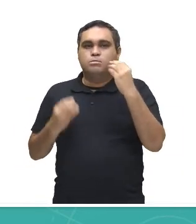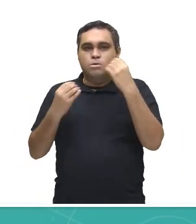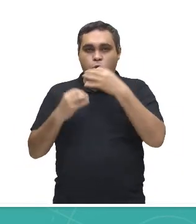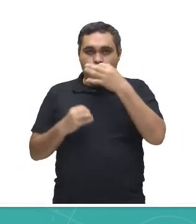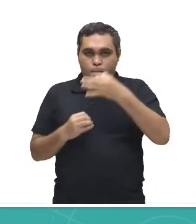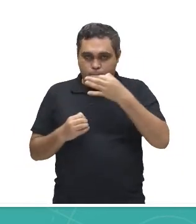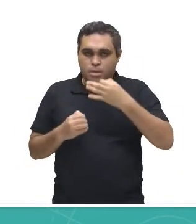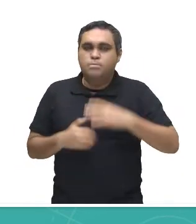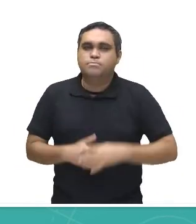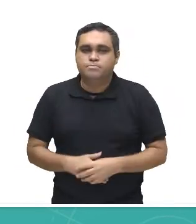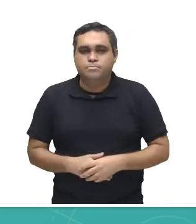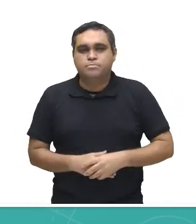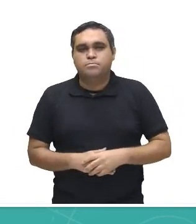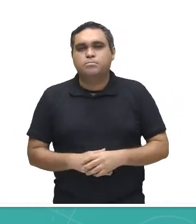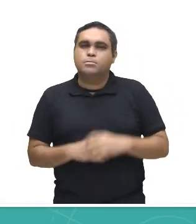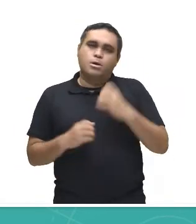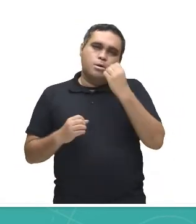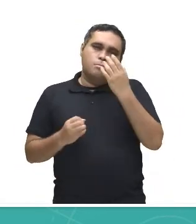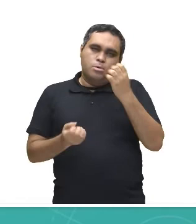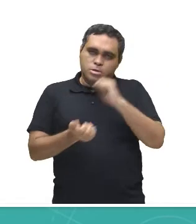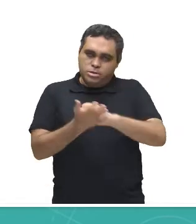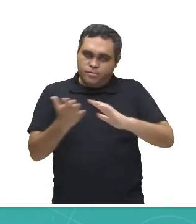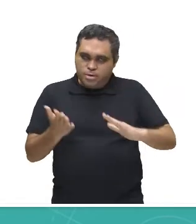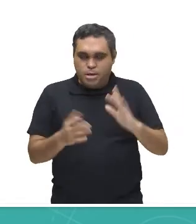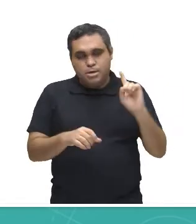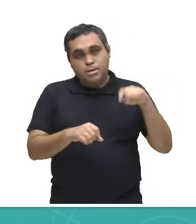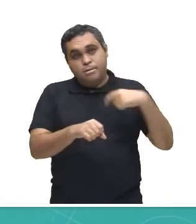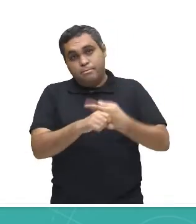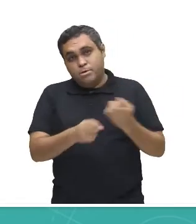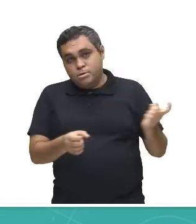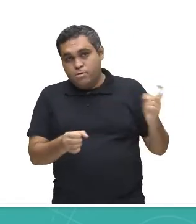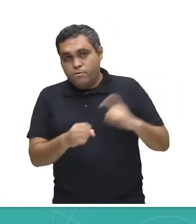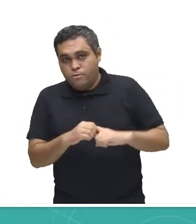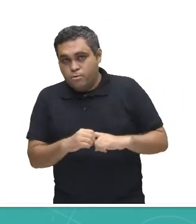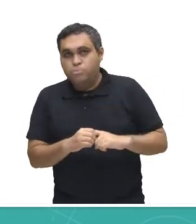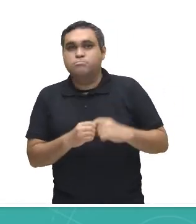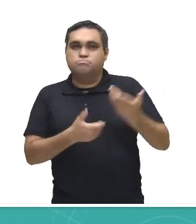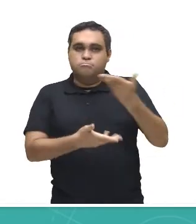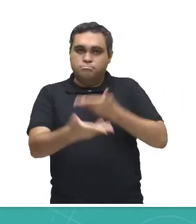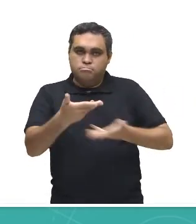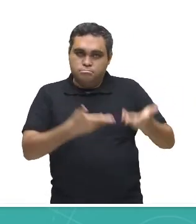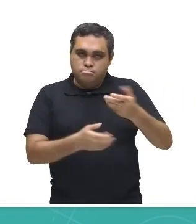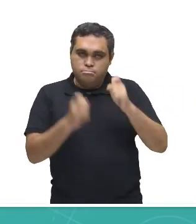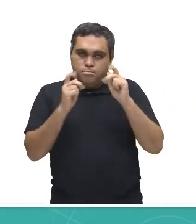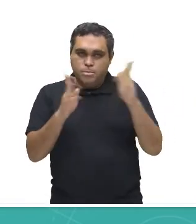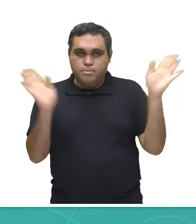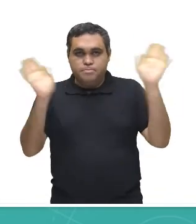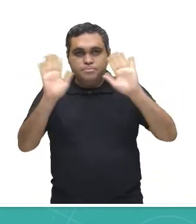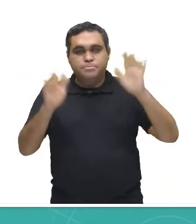Índia. Bom trabalho para vocês, daqui a pouquinho eu volto para a nossa interatividade. Até lá!